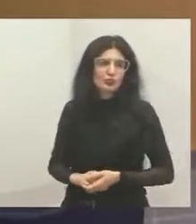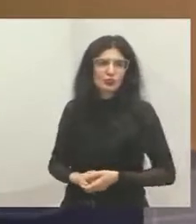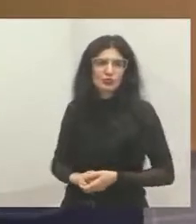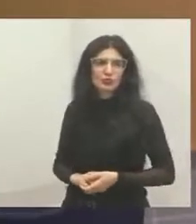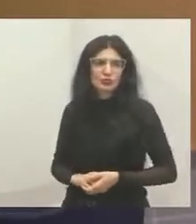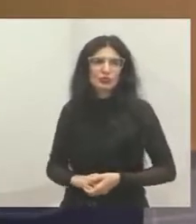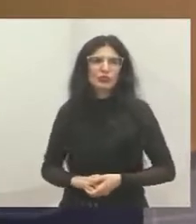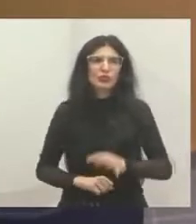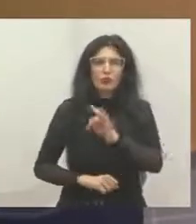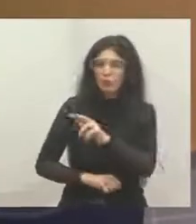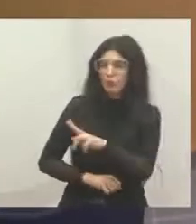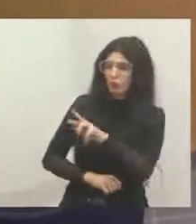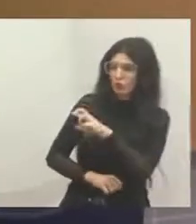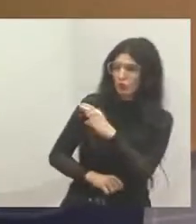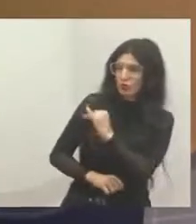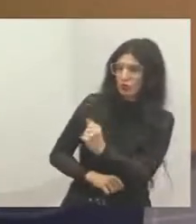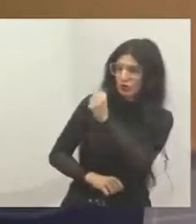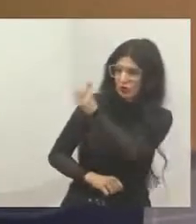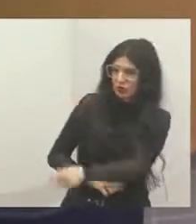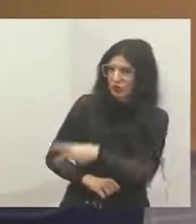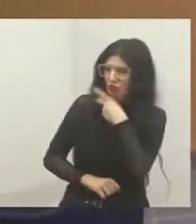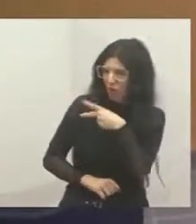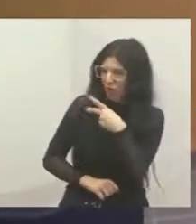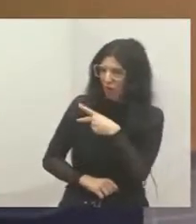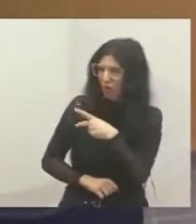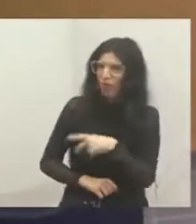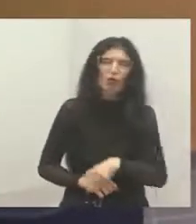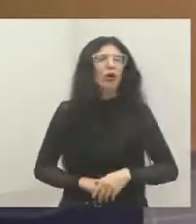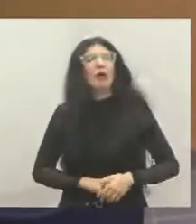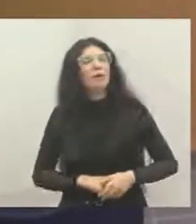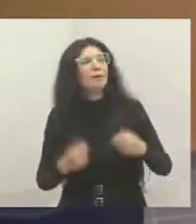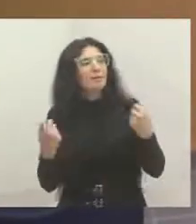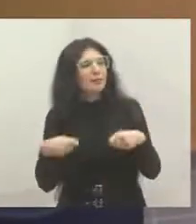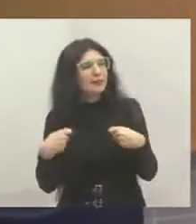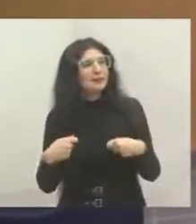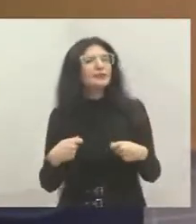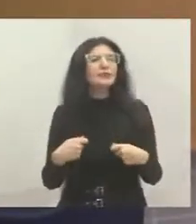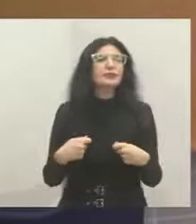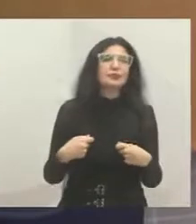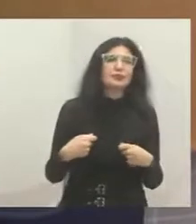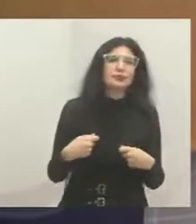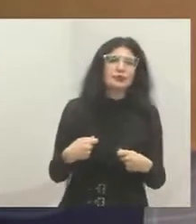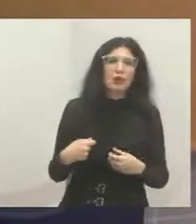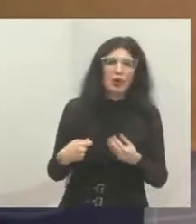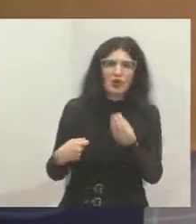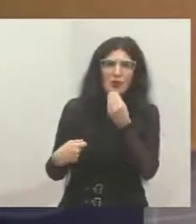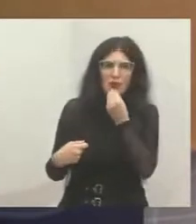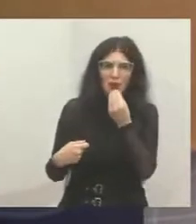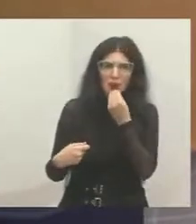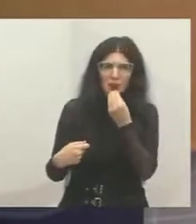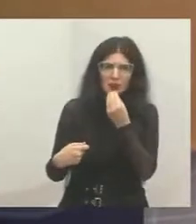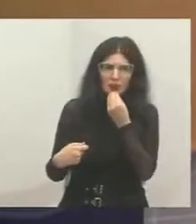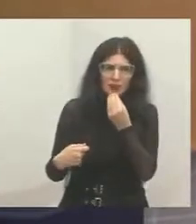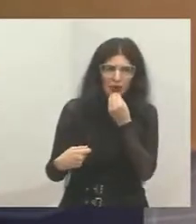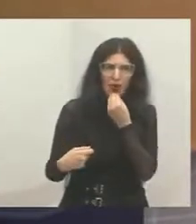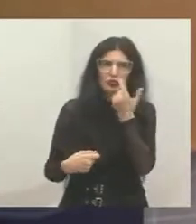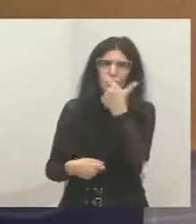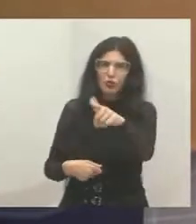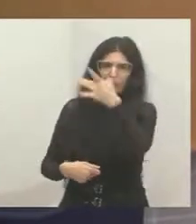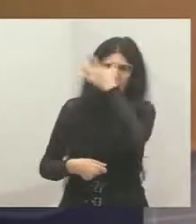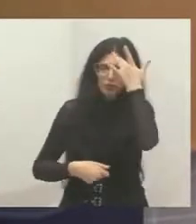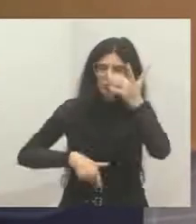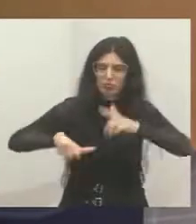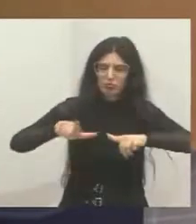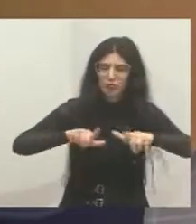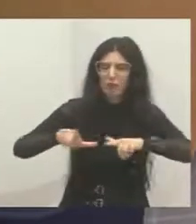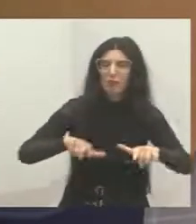comentou aqui inicialmente que pelas faltas de médicos tal, você tem que ter novas inclusões de trabalho e serviços terceirizados muitas vezes, então